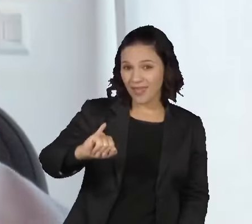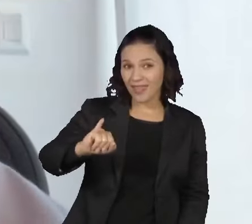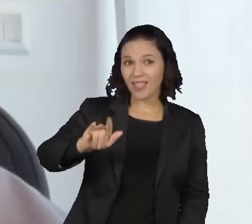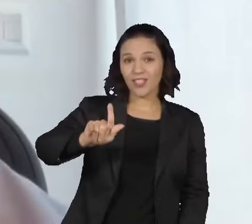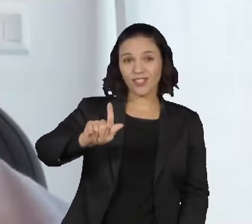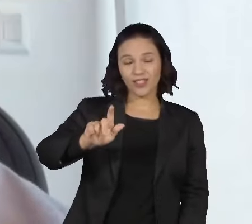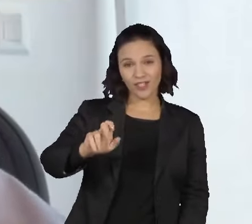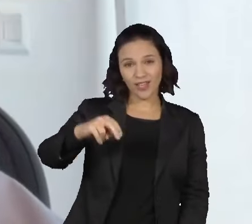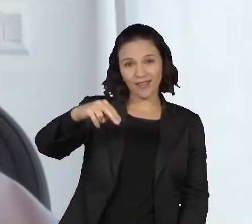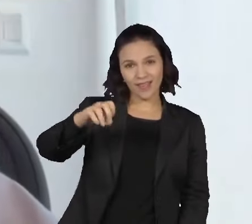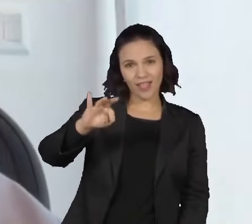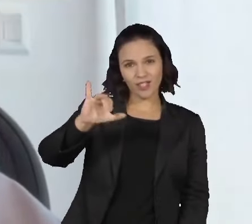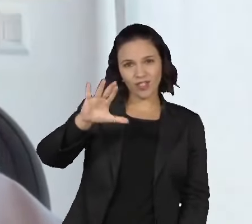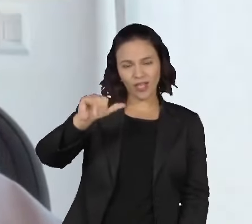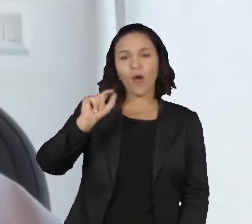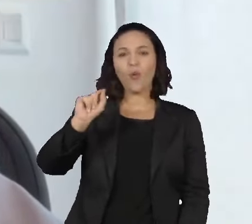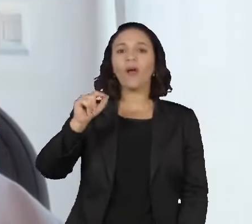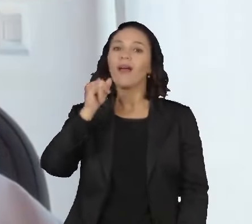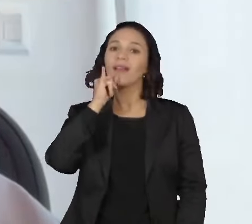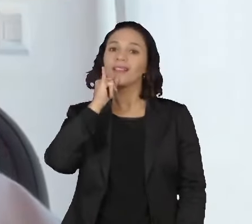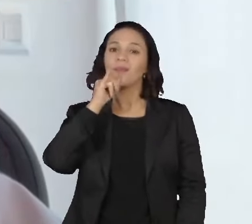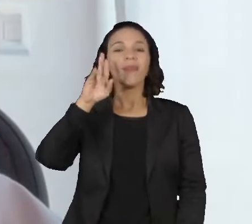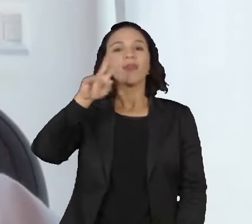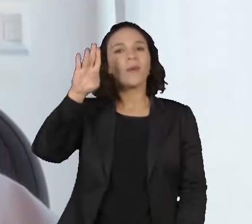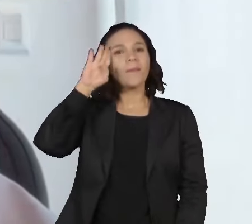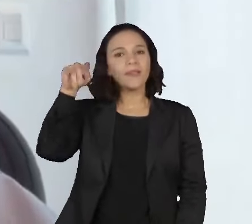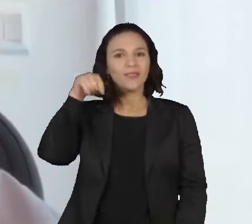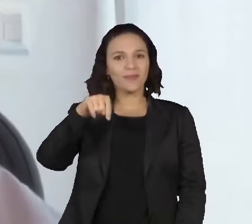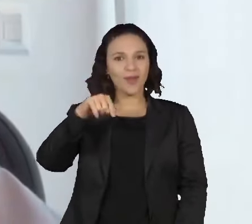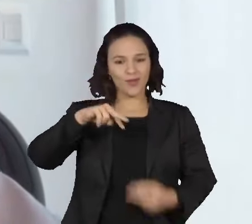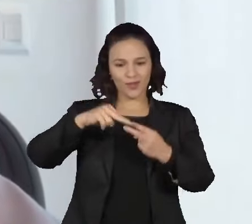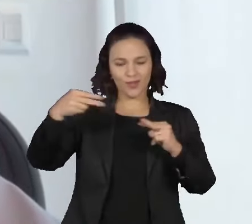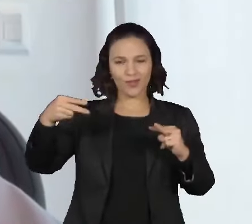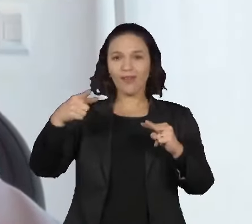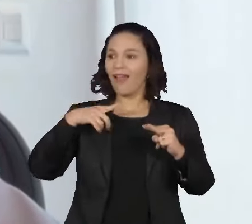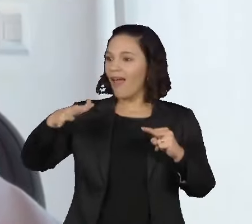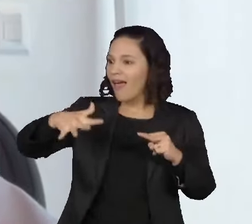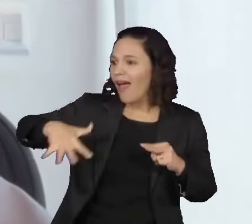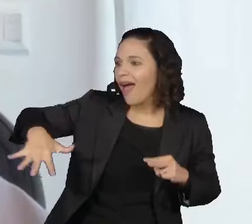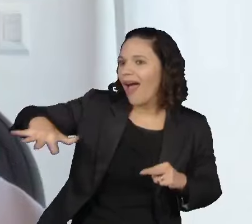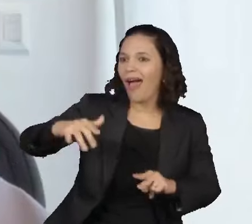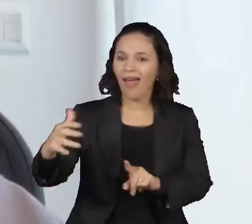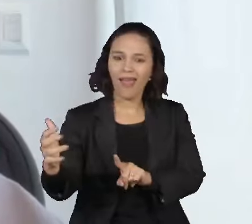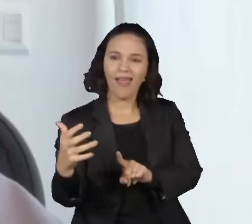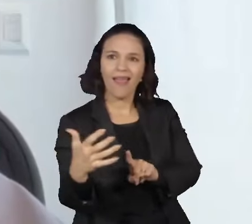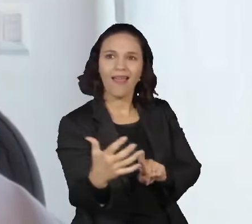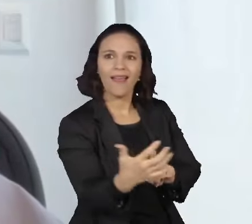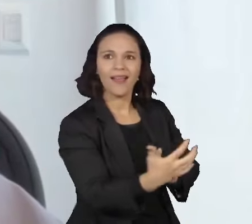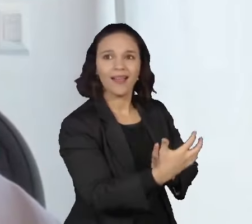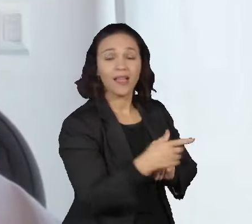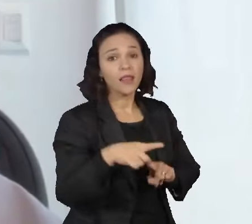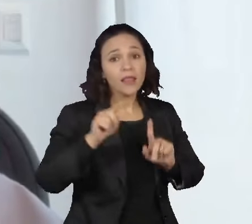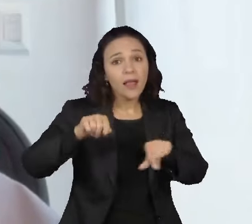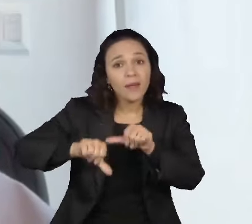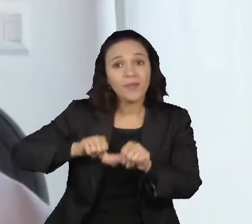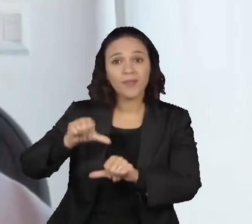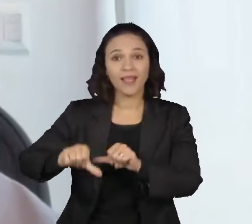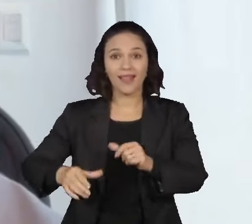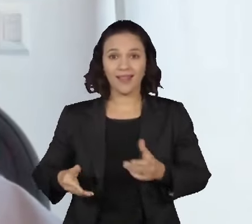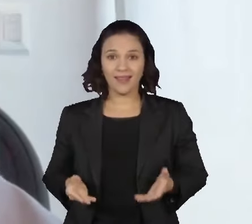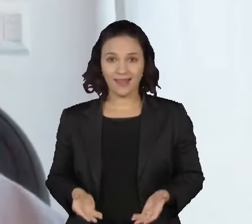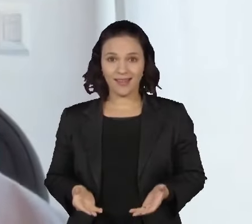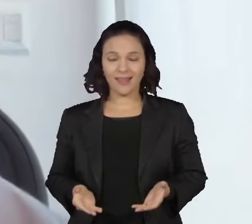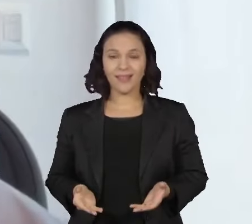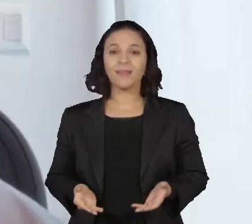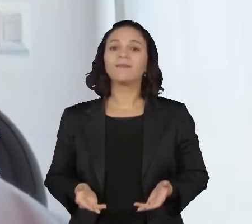né? Epigenética está ao redor desse gene, que é essa regulação, ela é reversível também.